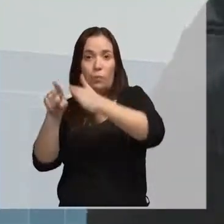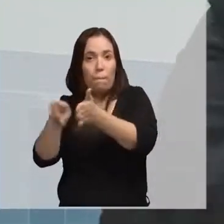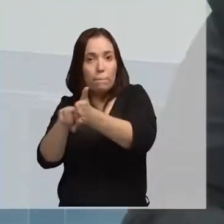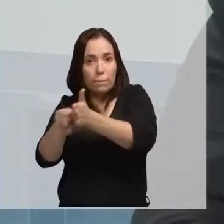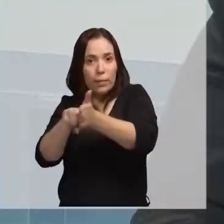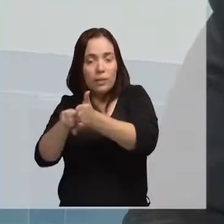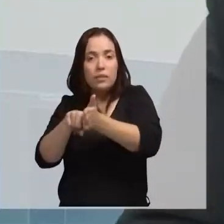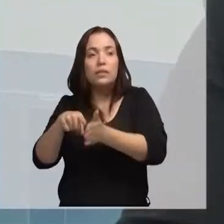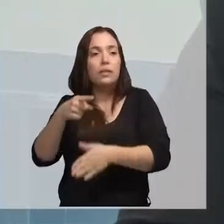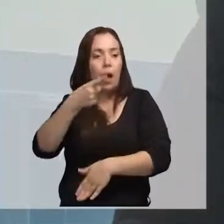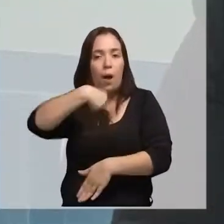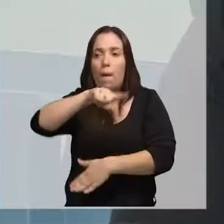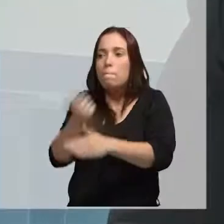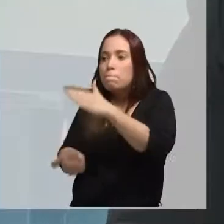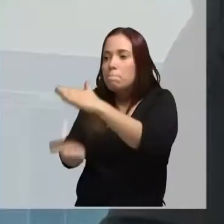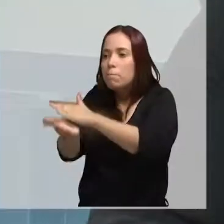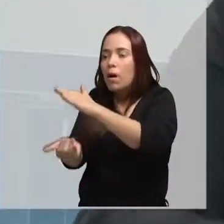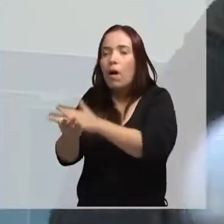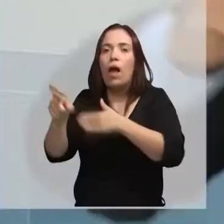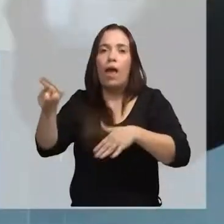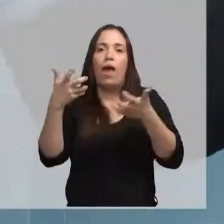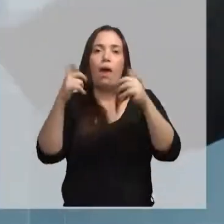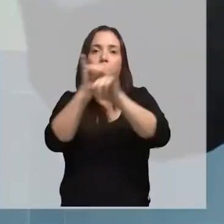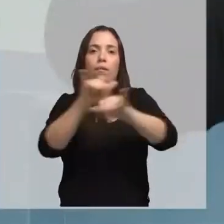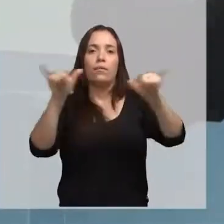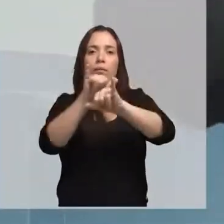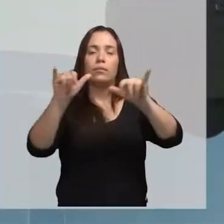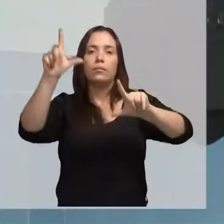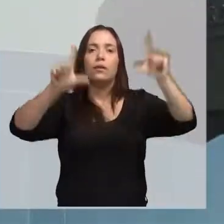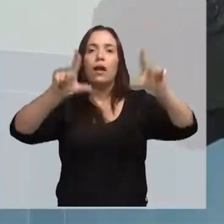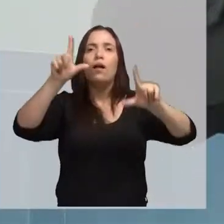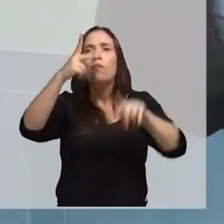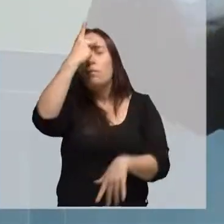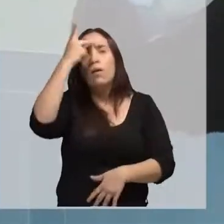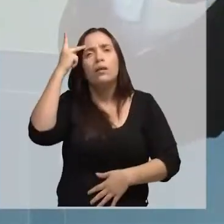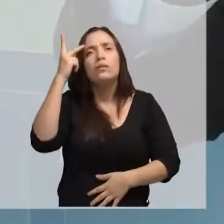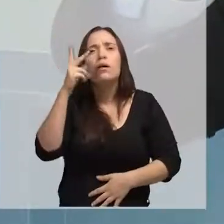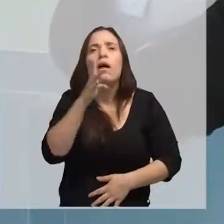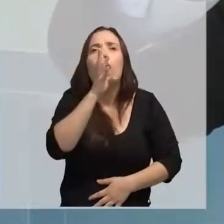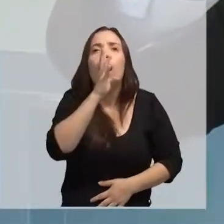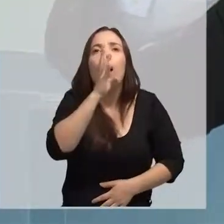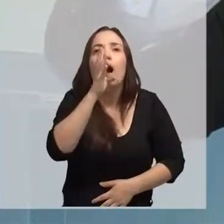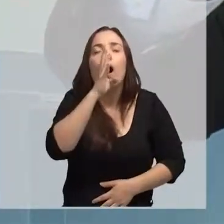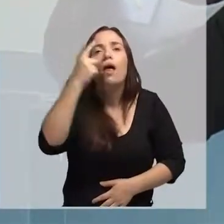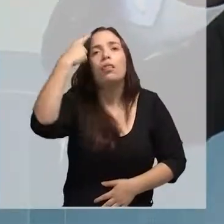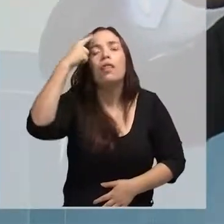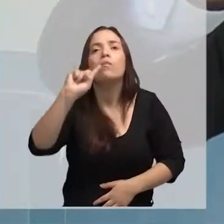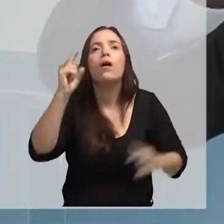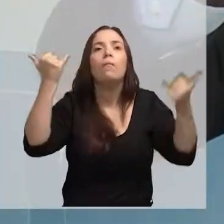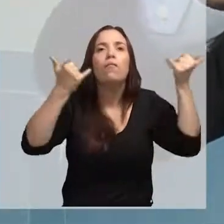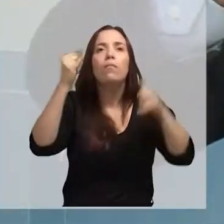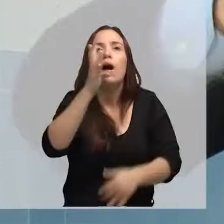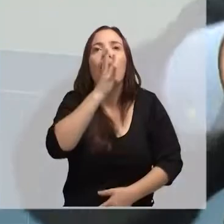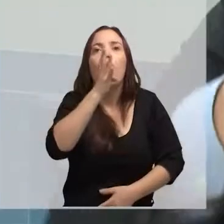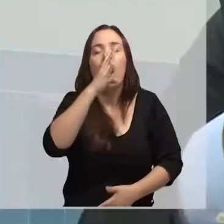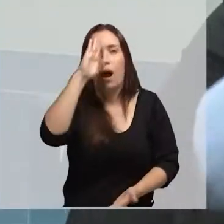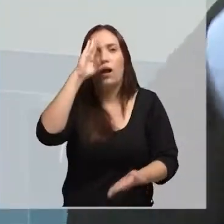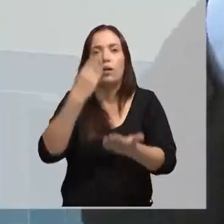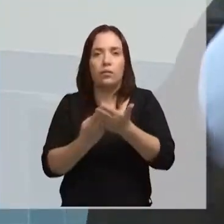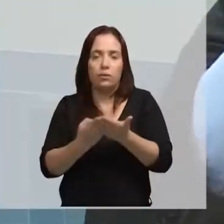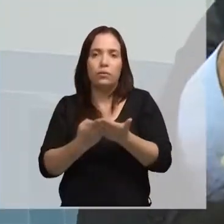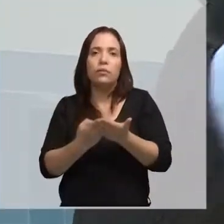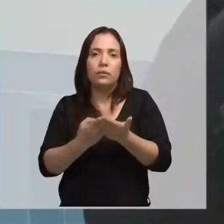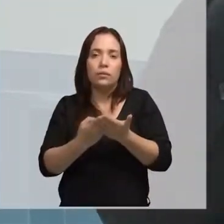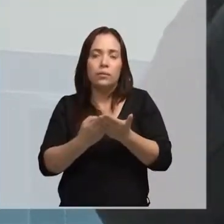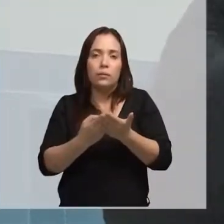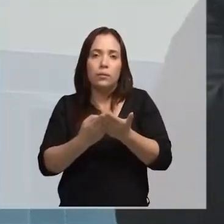brasileiro não gosta de votar para perder. Então, eles colocam pontos para querer